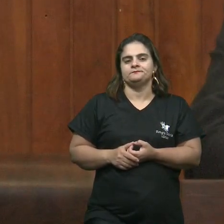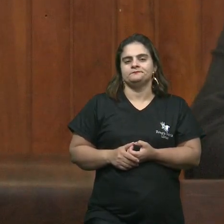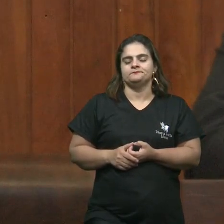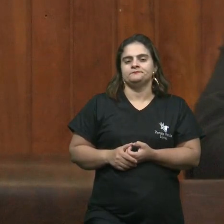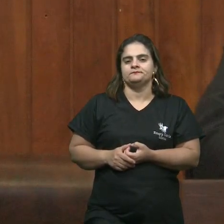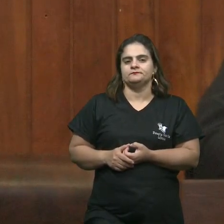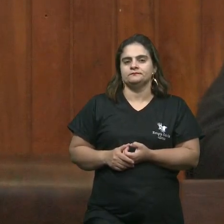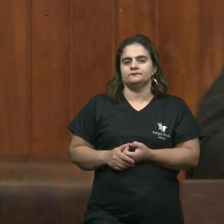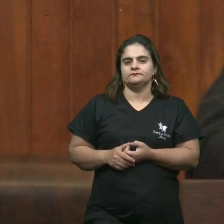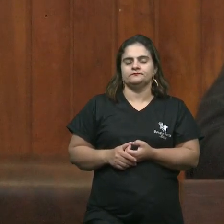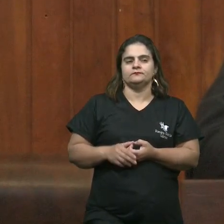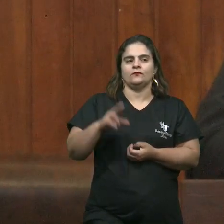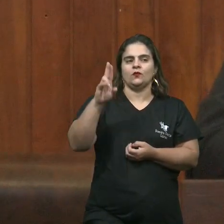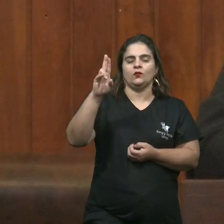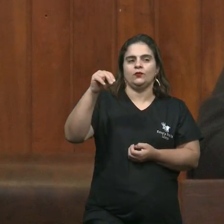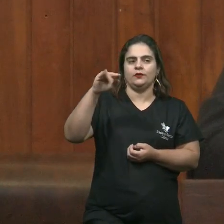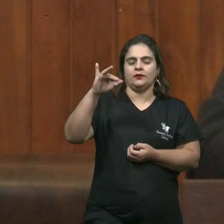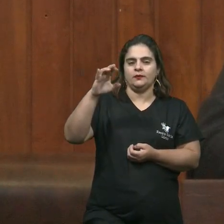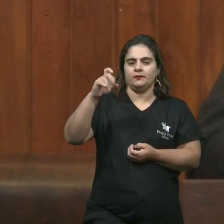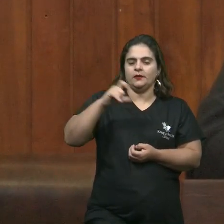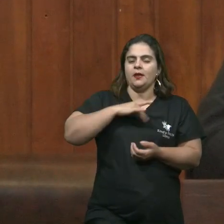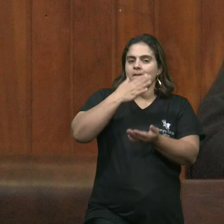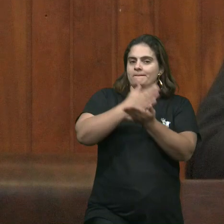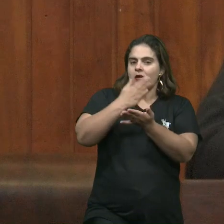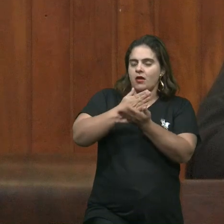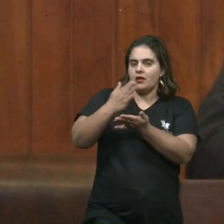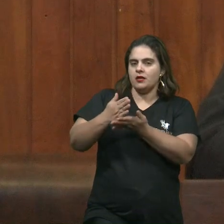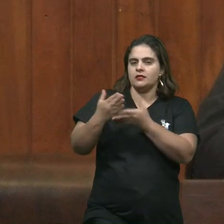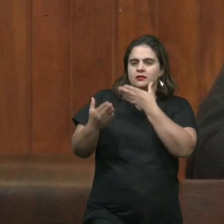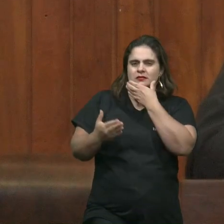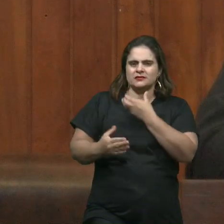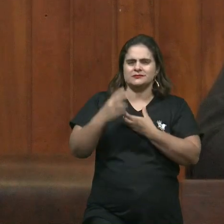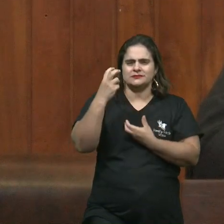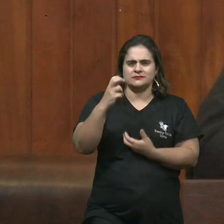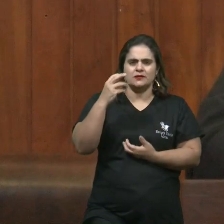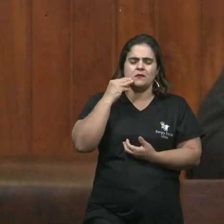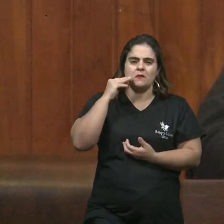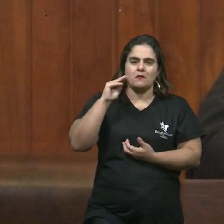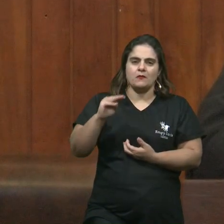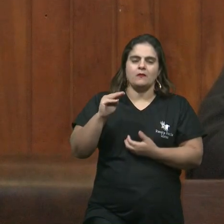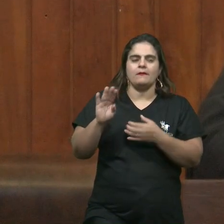a Unimed também foi parcelada em dezembro, mais de 5 milhões.